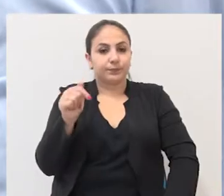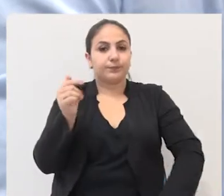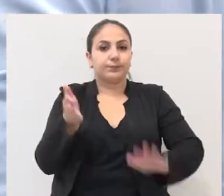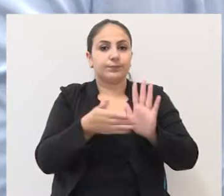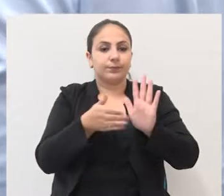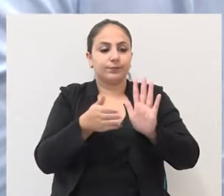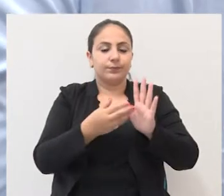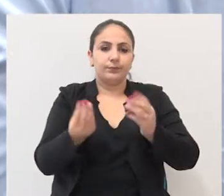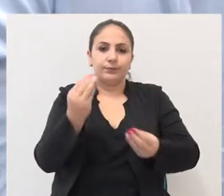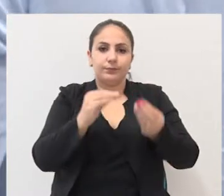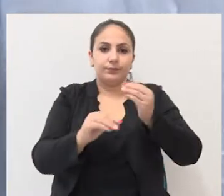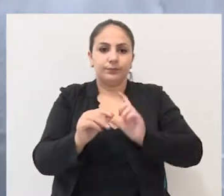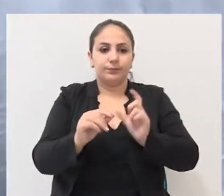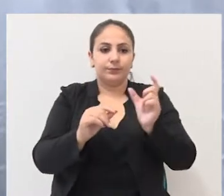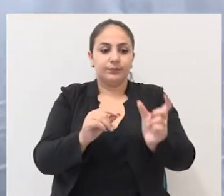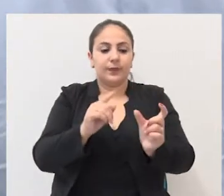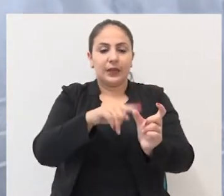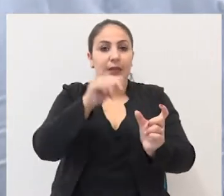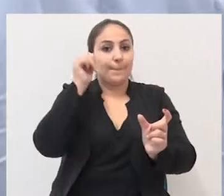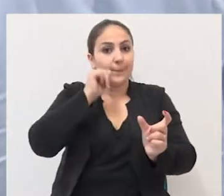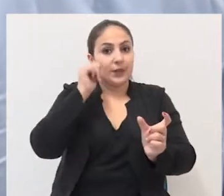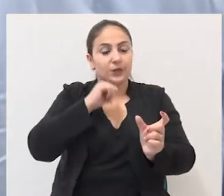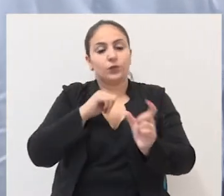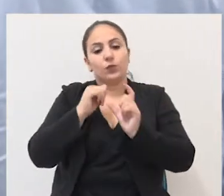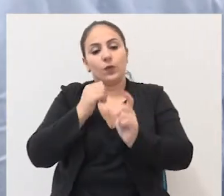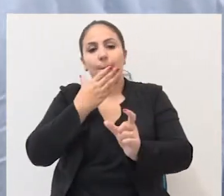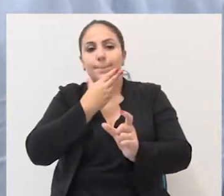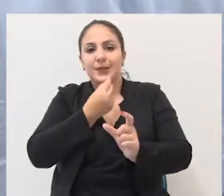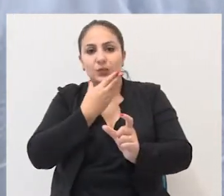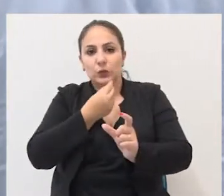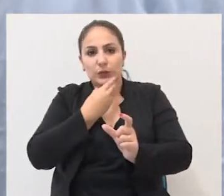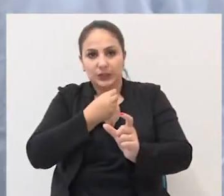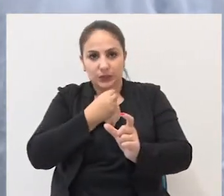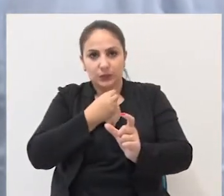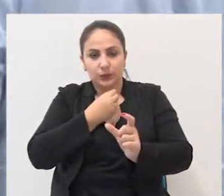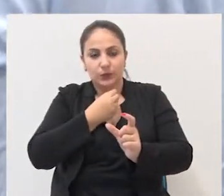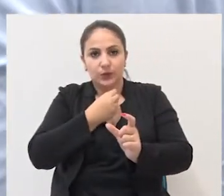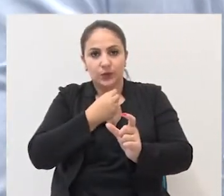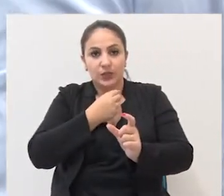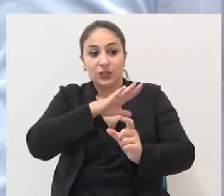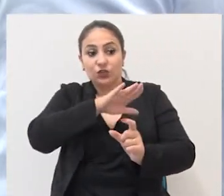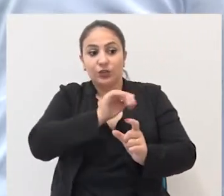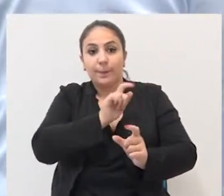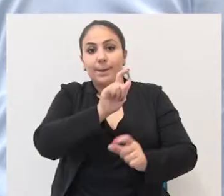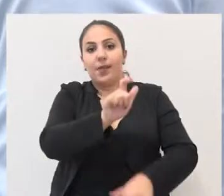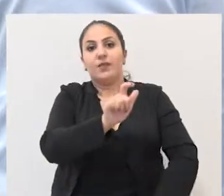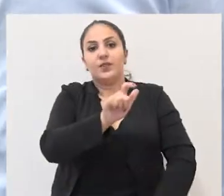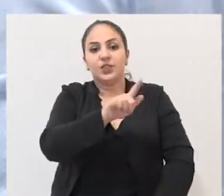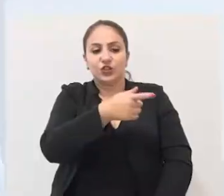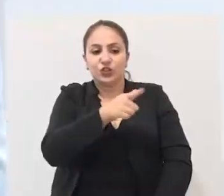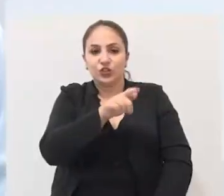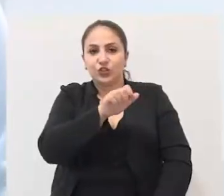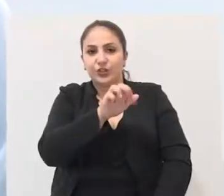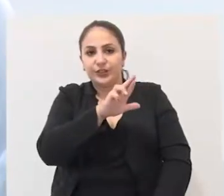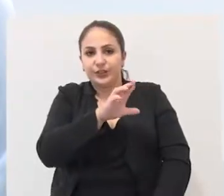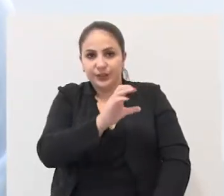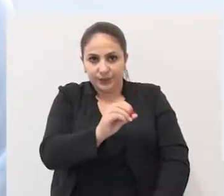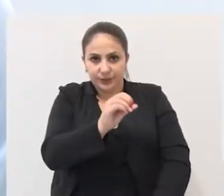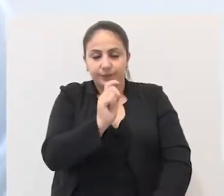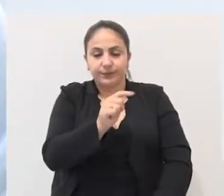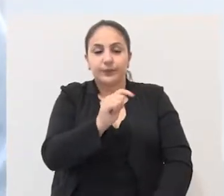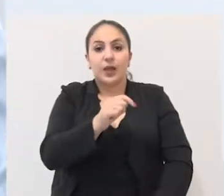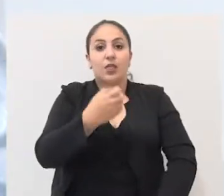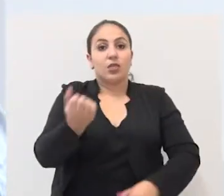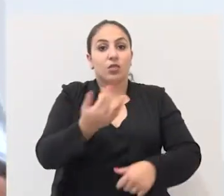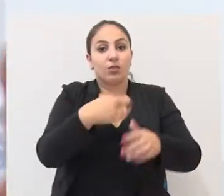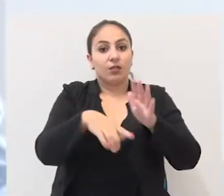Ele propôs a inclusão das palavras feminino e masculino ao termo gênero do plano municipal. Assim, a nova